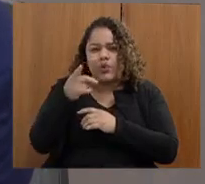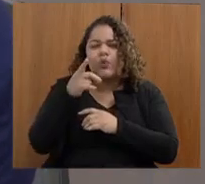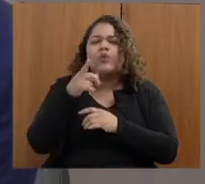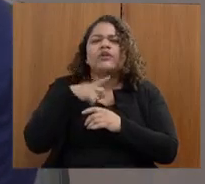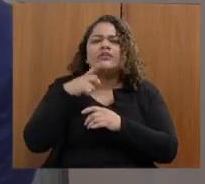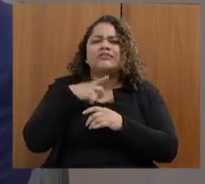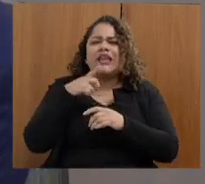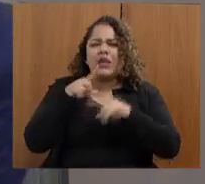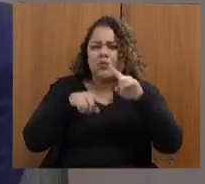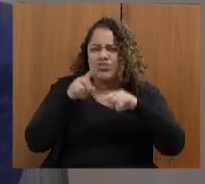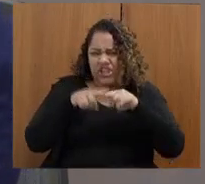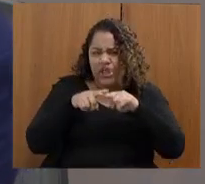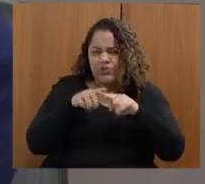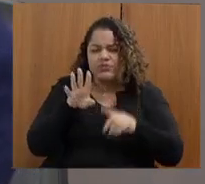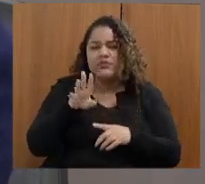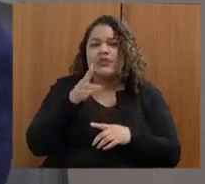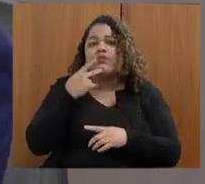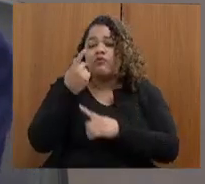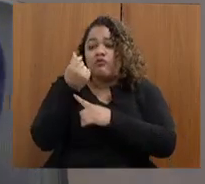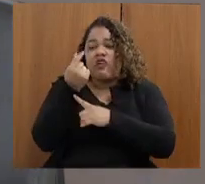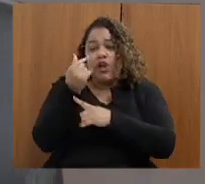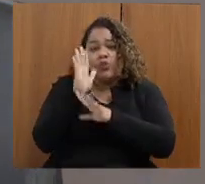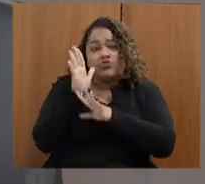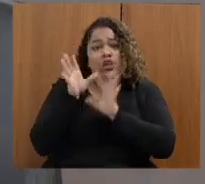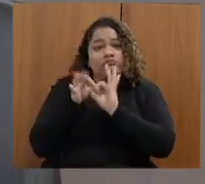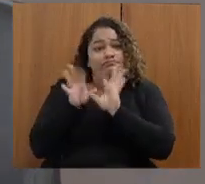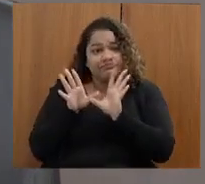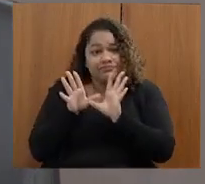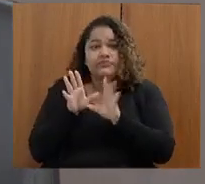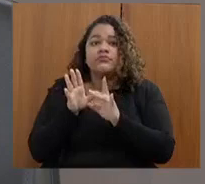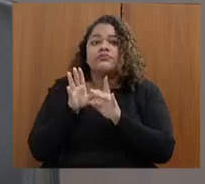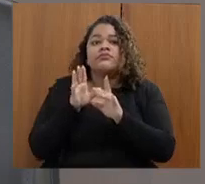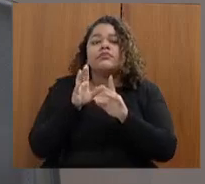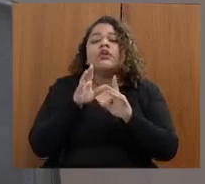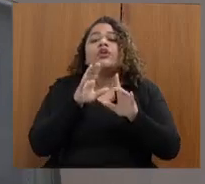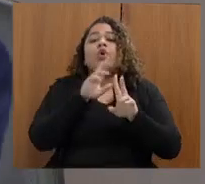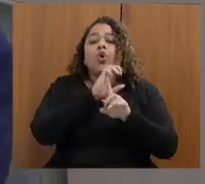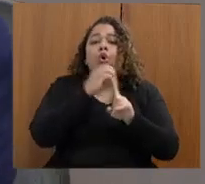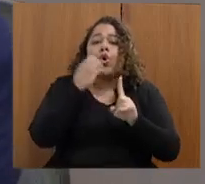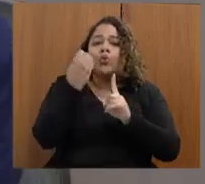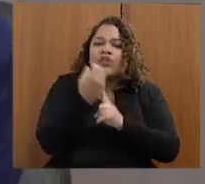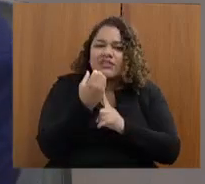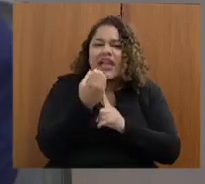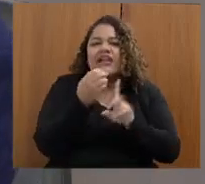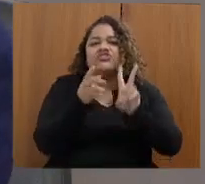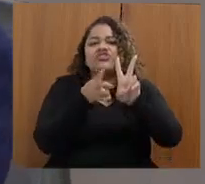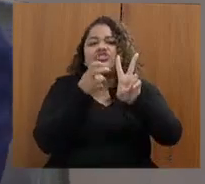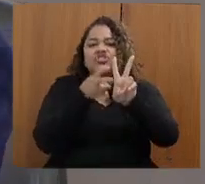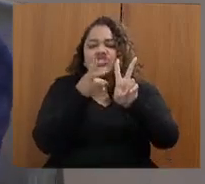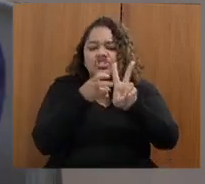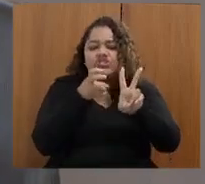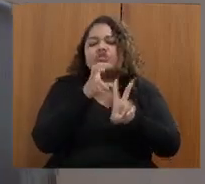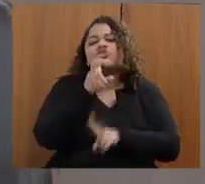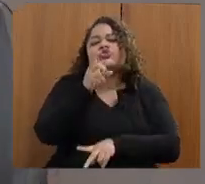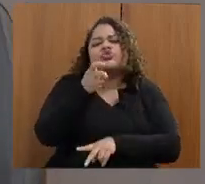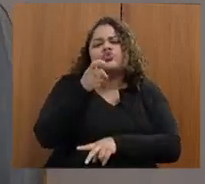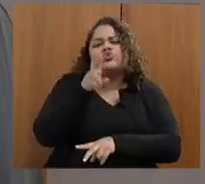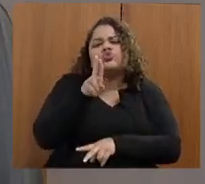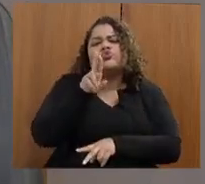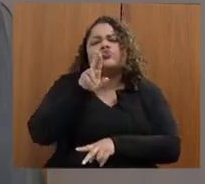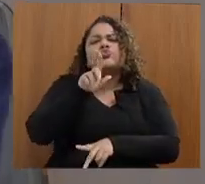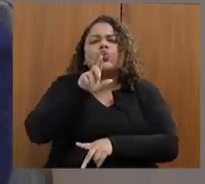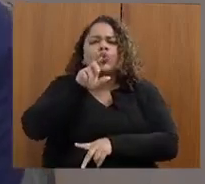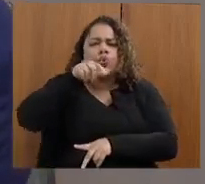nós vamos conseguir resolver conta comunidade indígena é a comunidade indígena sucuri que nós fomos lá e após a